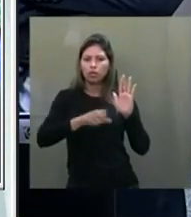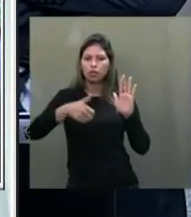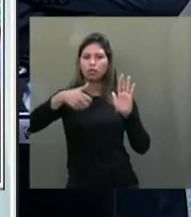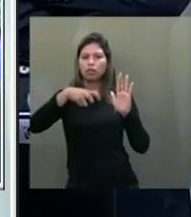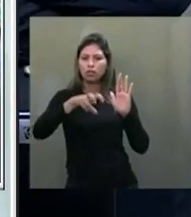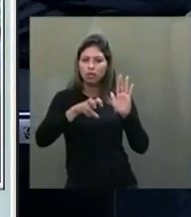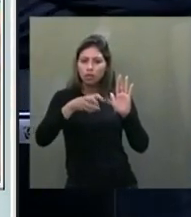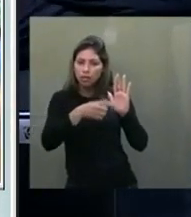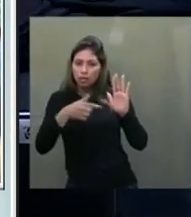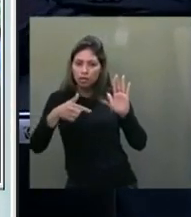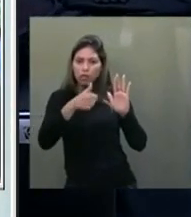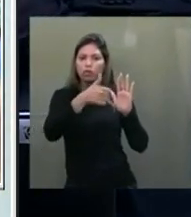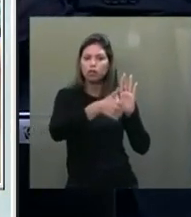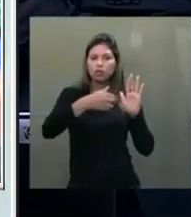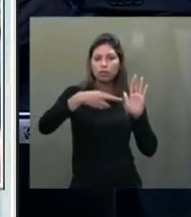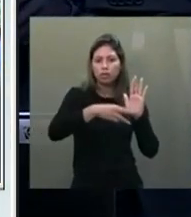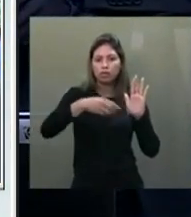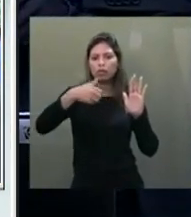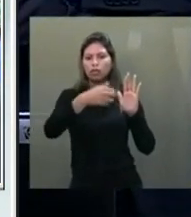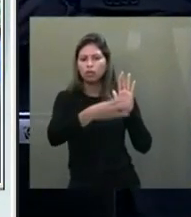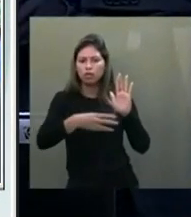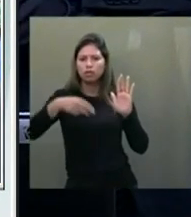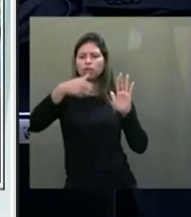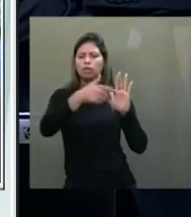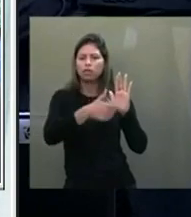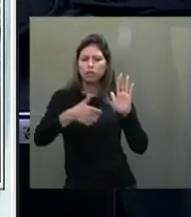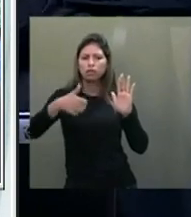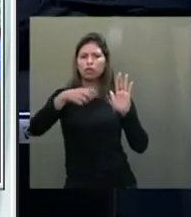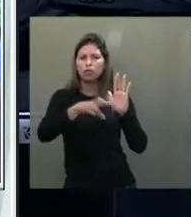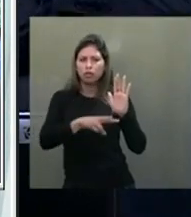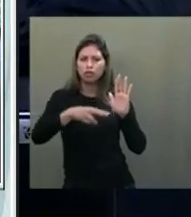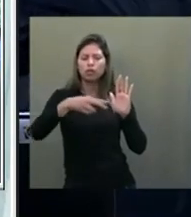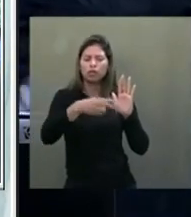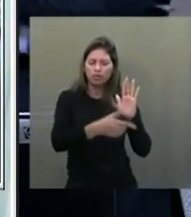a nação, você que está nos assistindo cobre seu parlamentar,